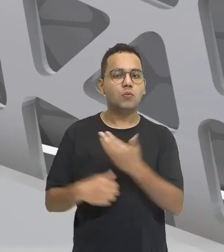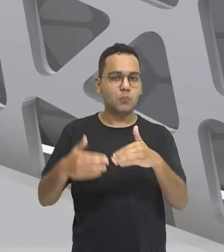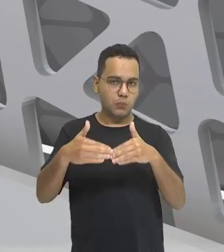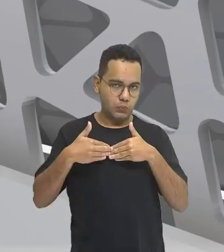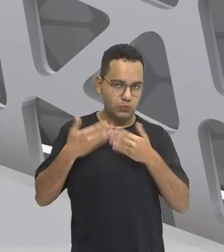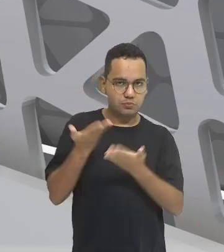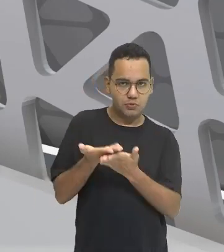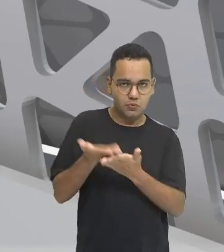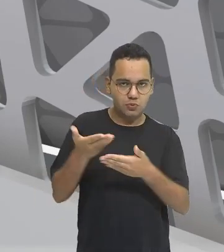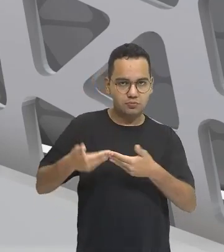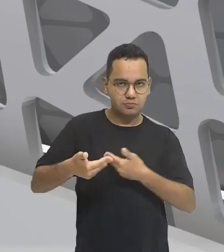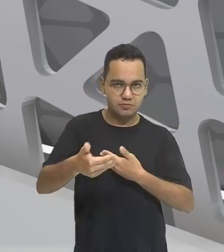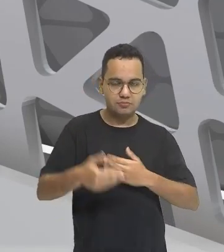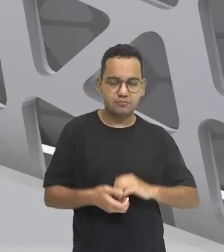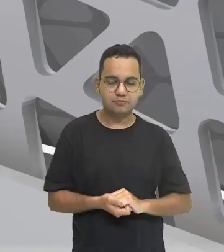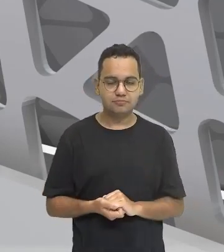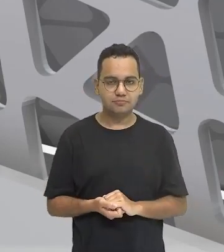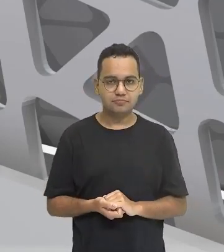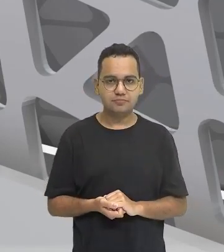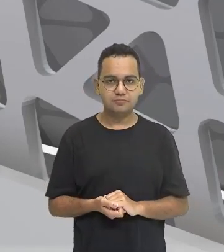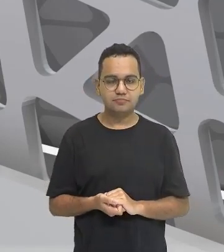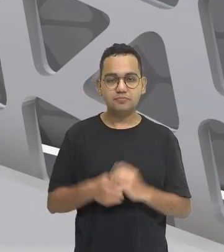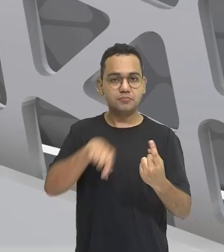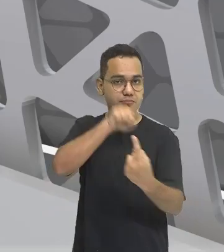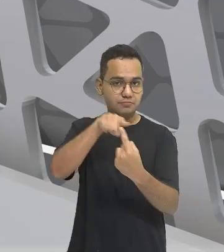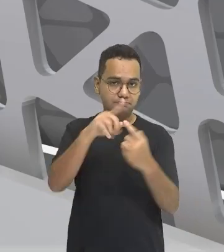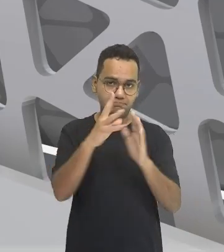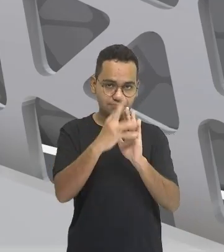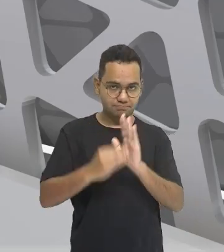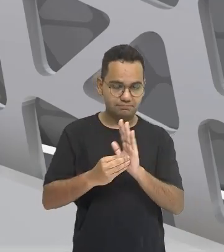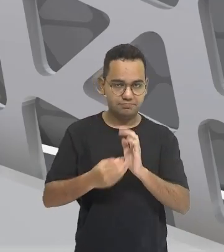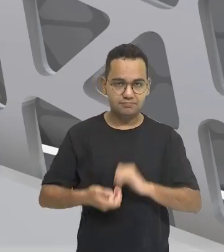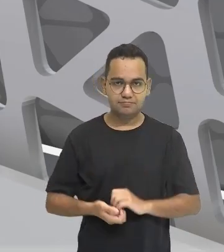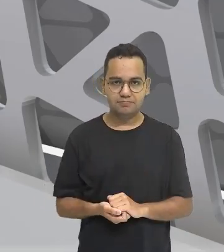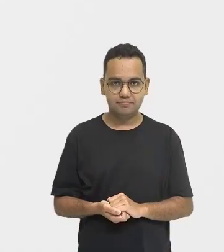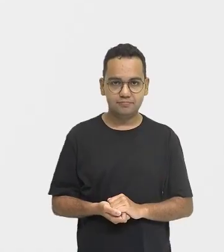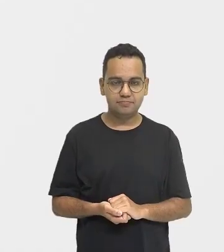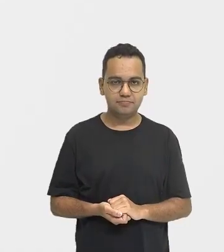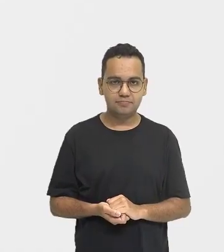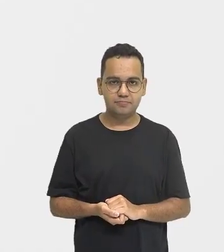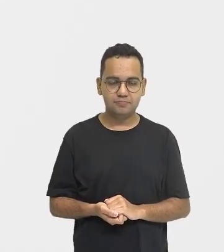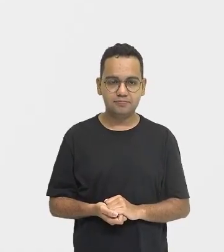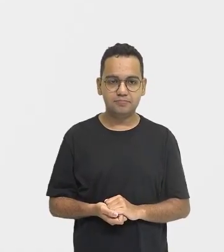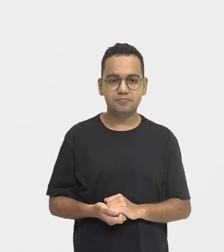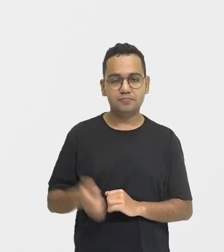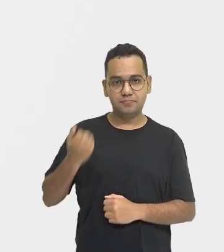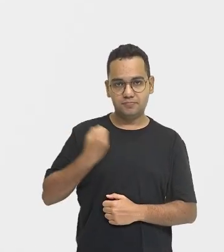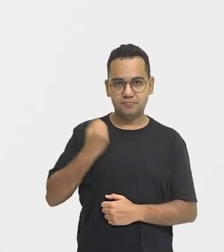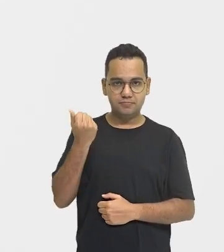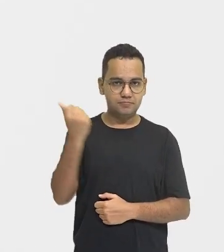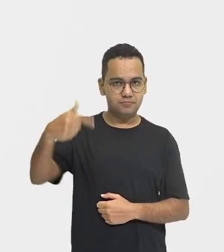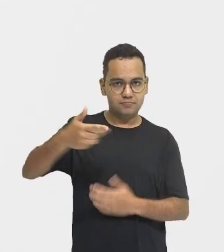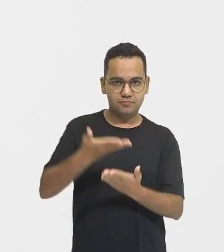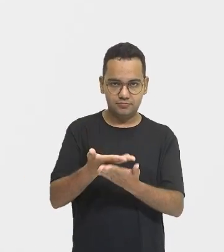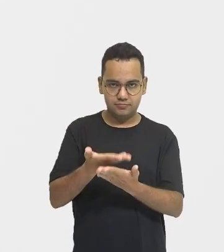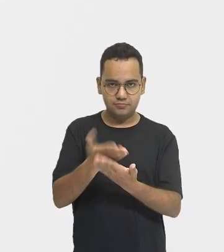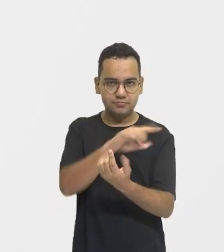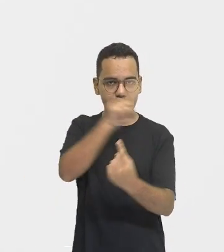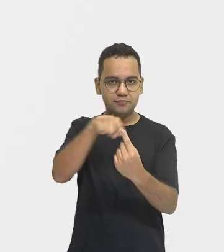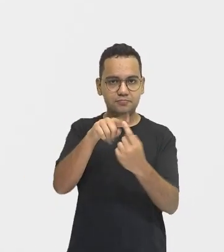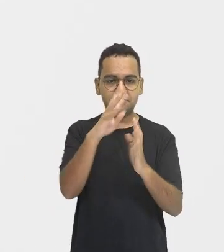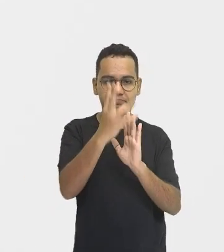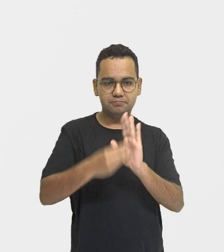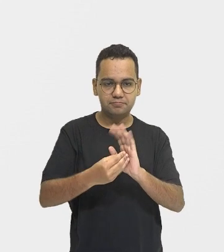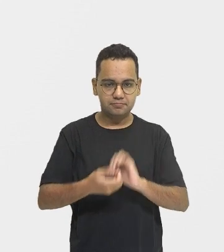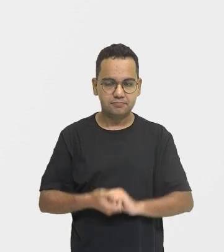nossas atividades de hoje. Vamos verificar qual o objeto de conhecimento da nossa aula. Esta é a aula de número 7 e ela traz